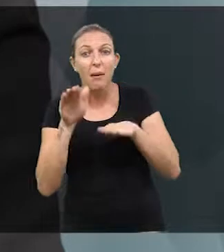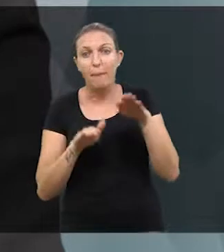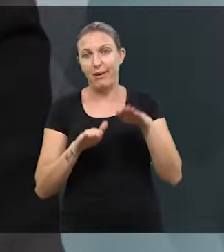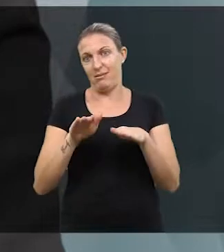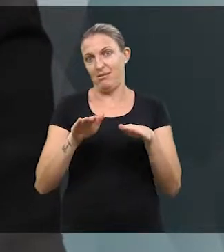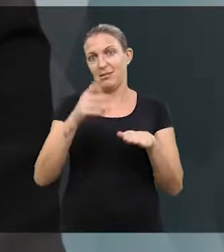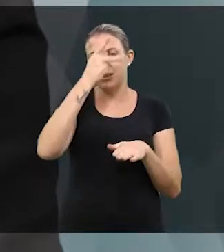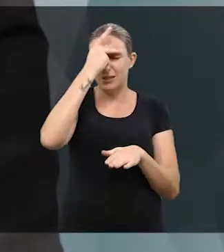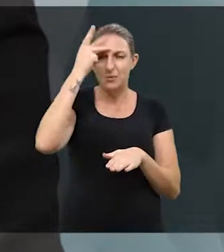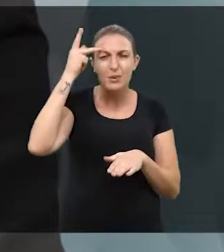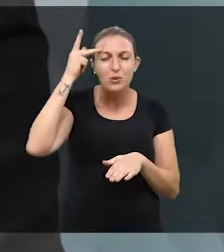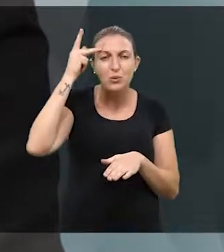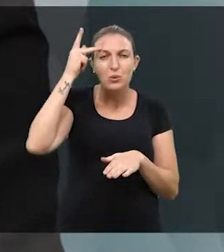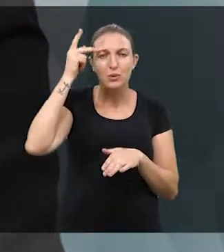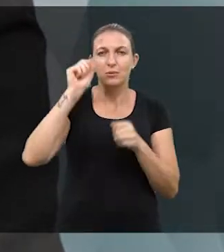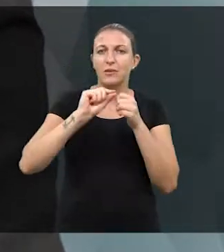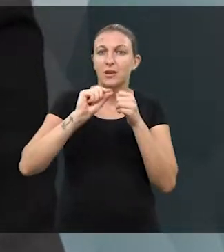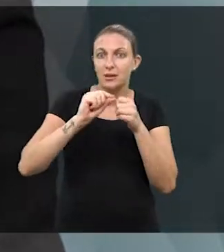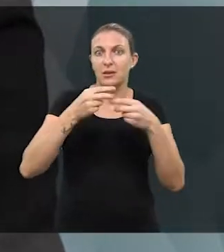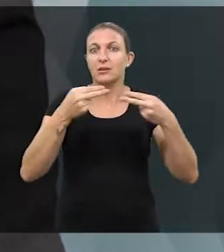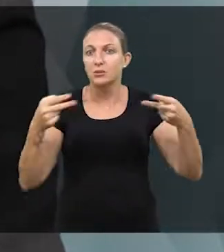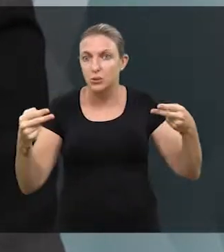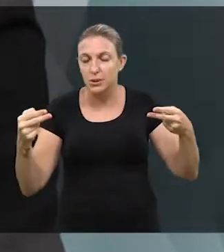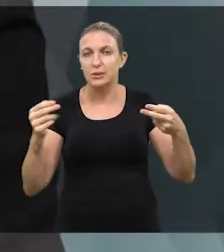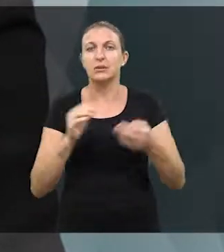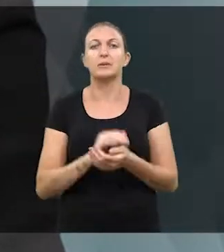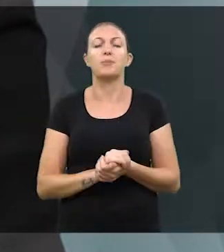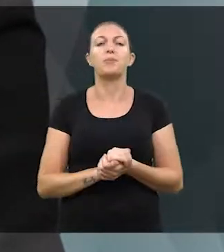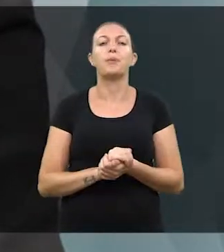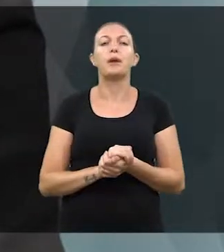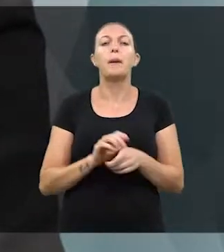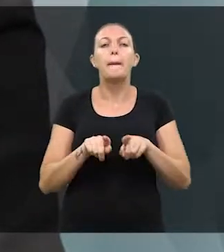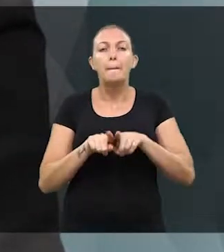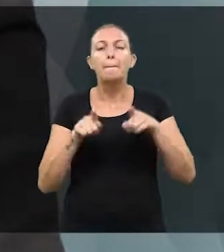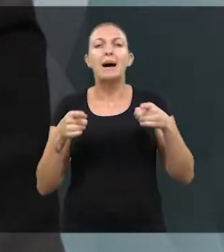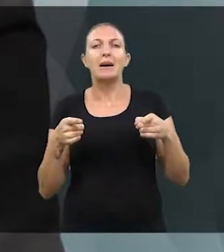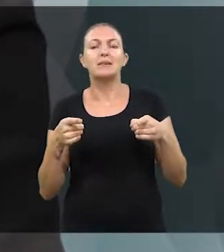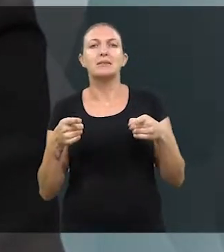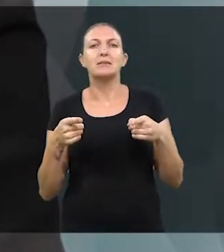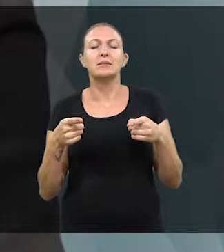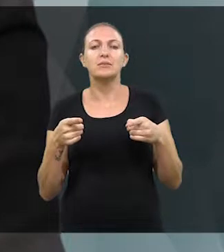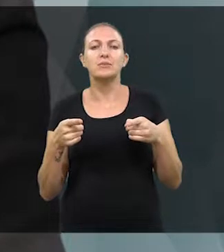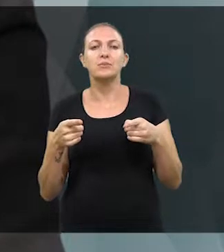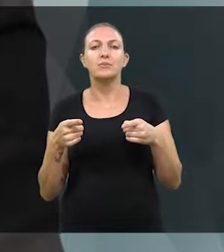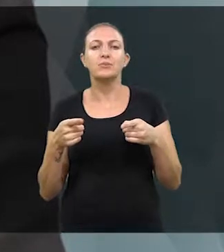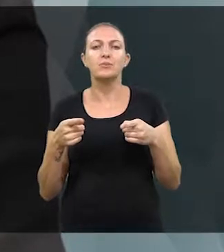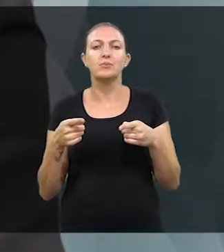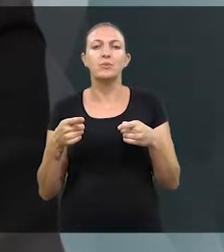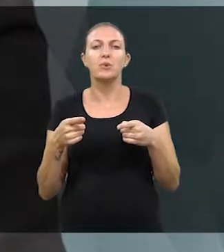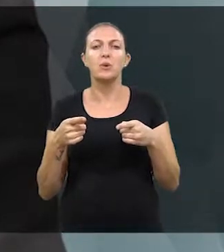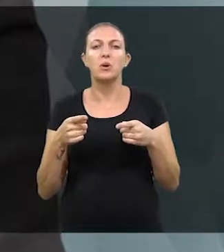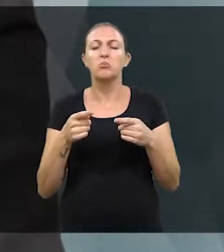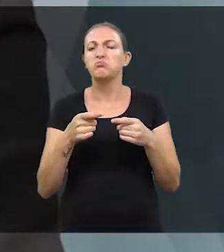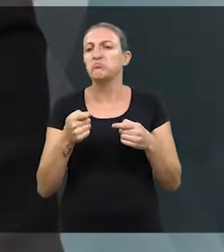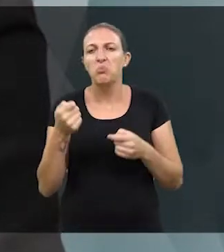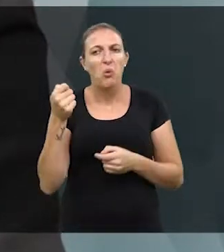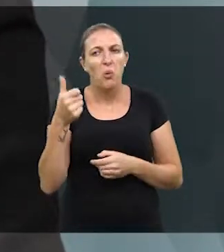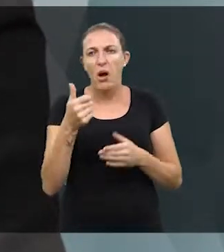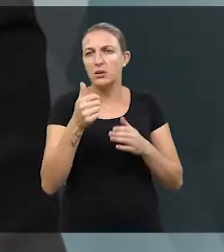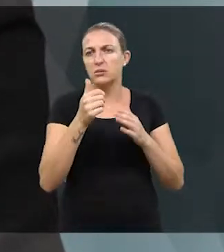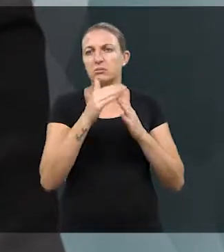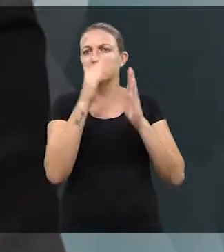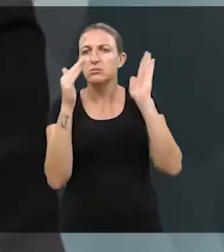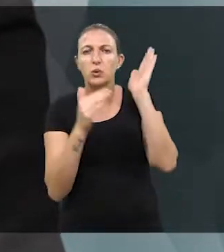pedido seja concretizado né então mas eu graças a deus uma grande parte dos pedidos que a gente tem feito